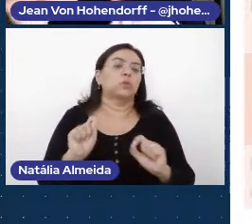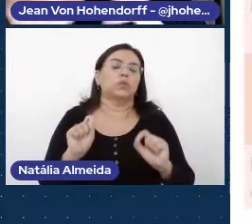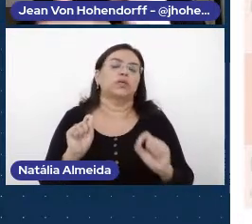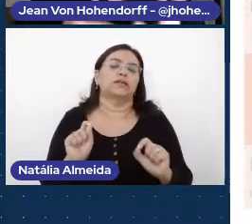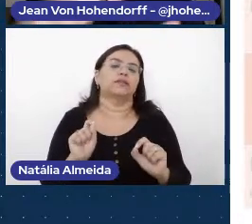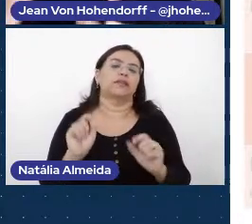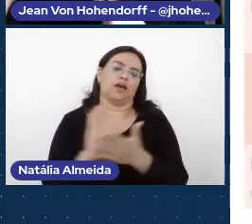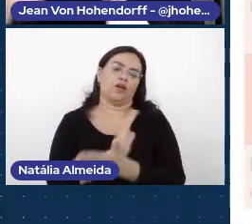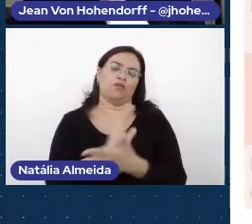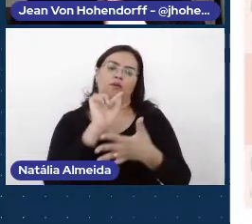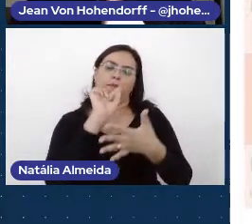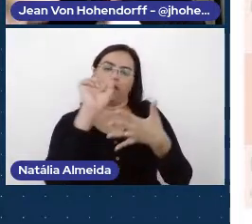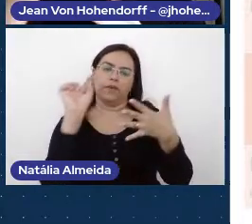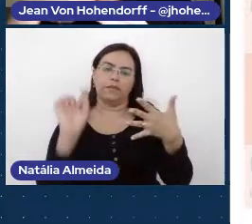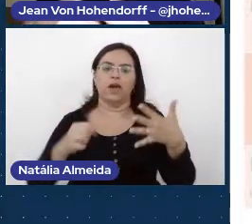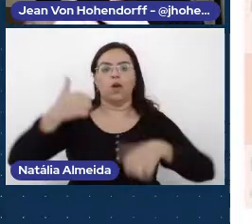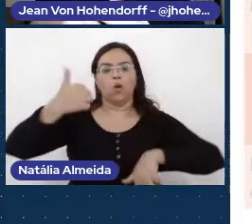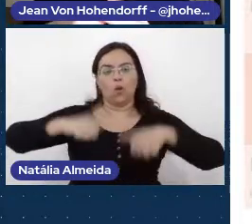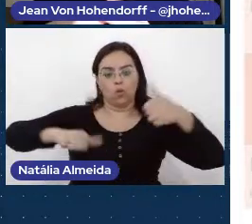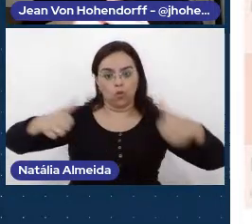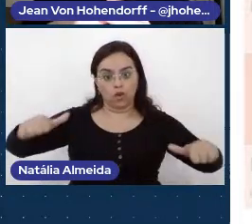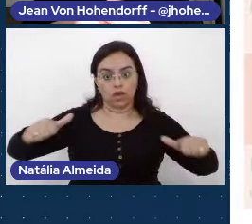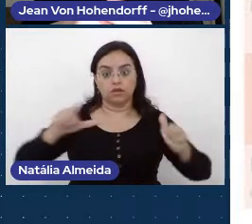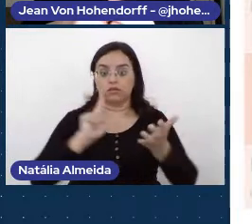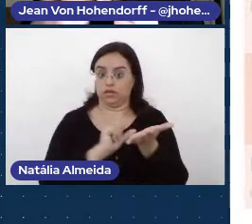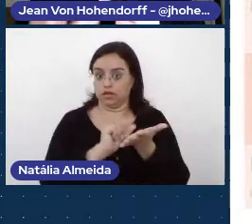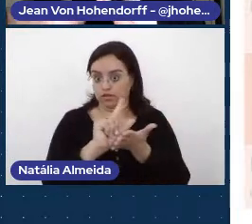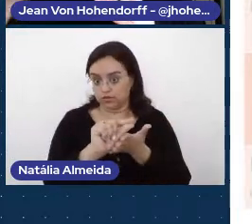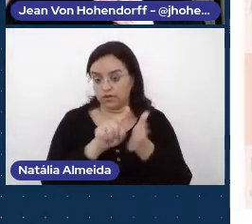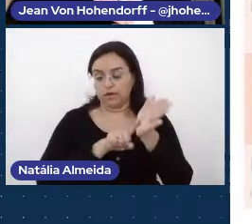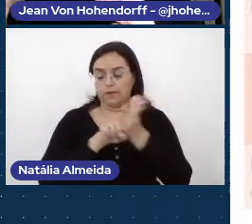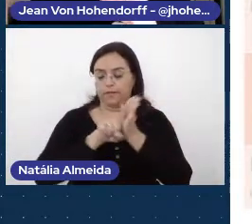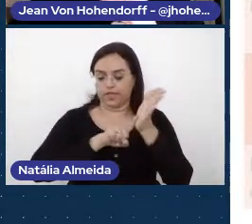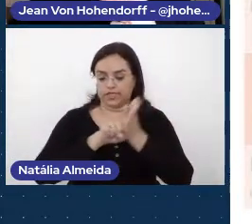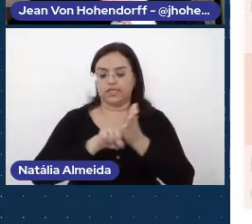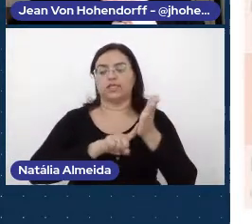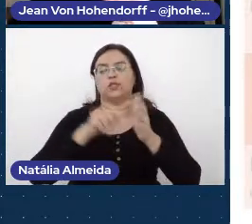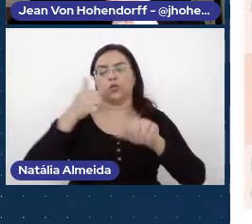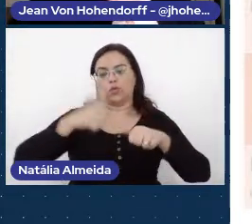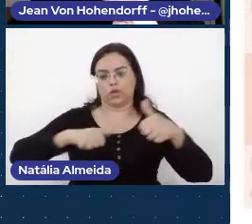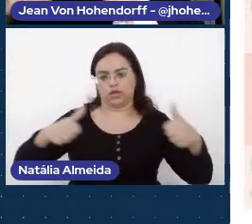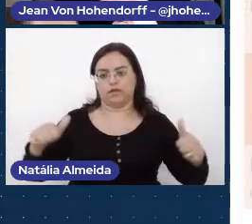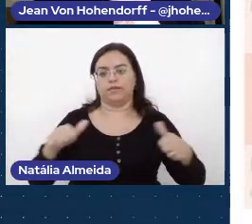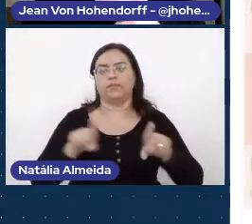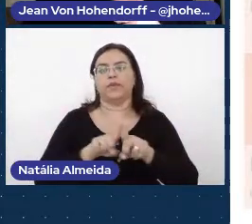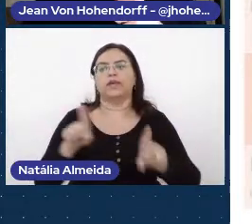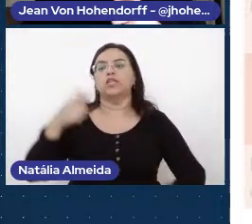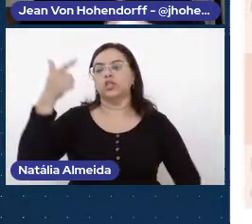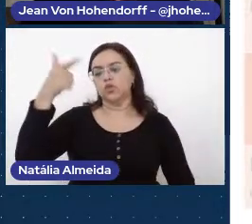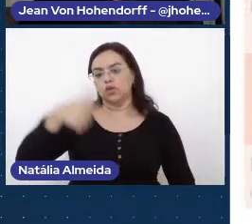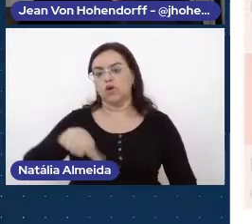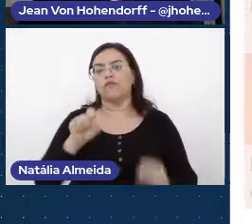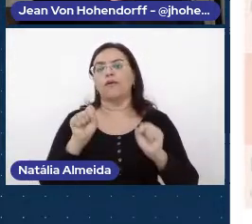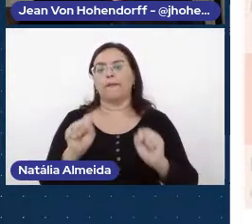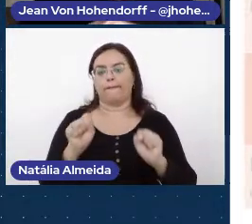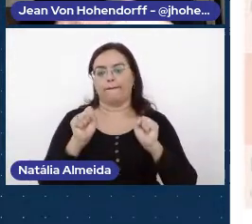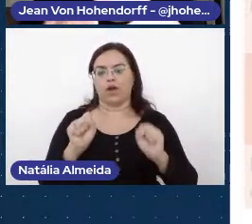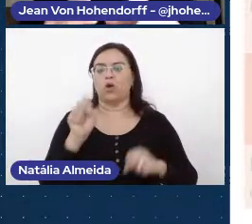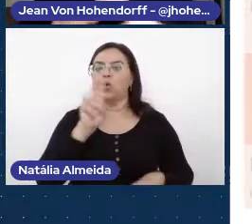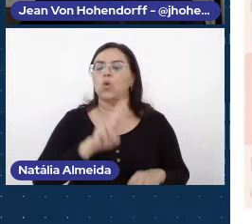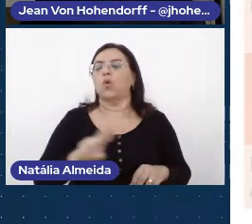critérios de qualidade aí para os artigos de pesquisa qualitativa, mas obviamente eles podem ser usados já na etapa de